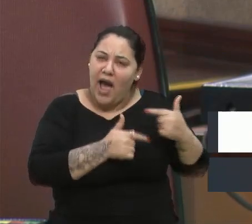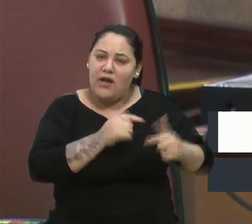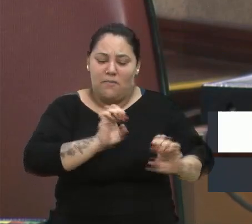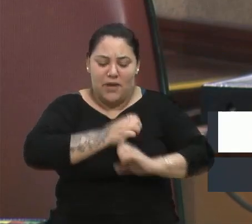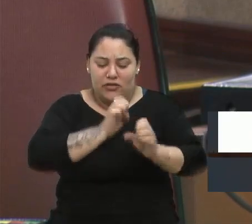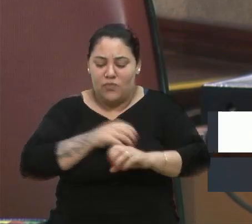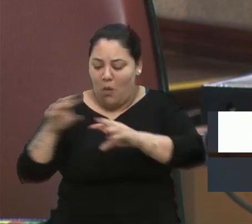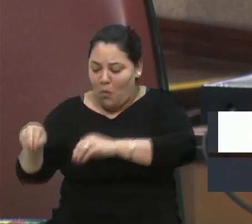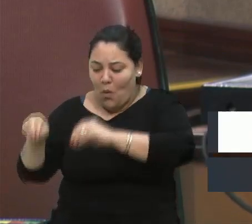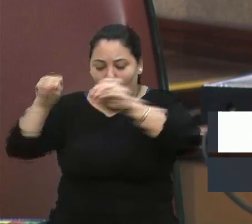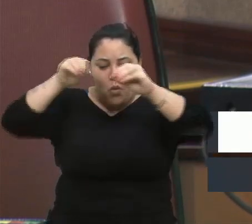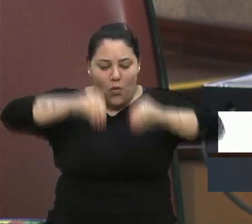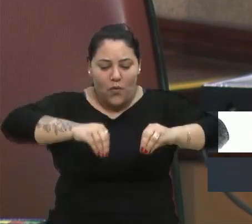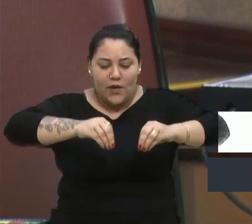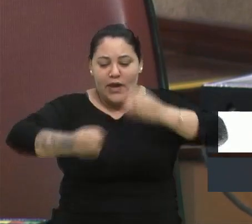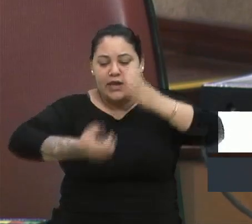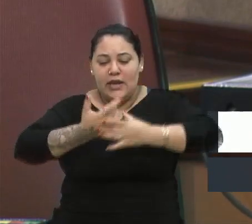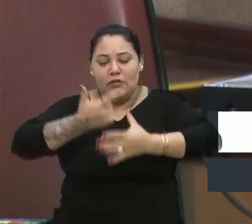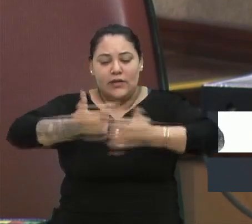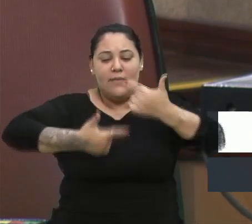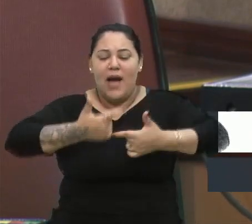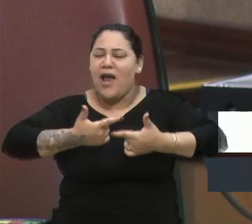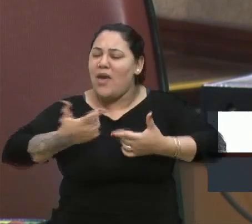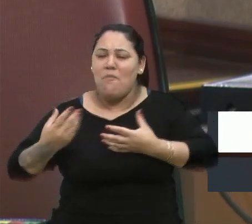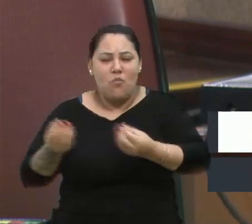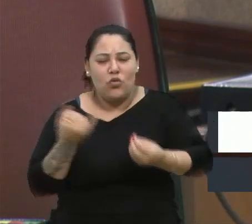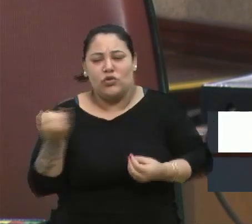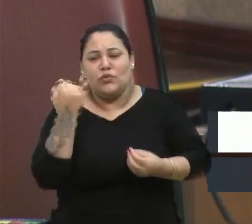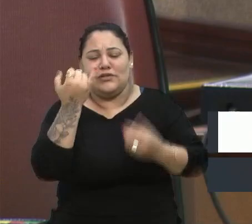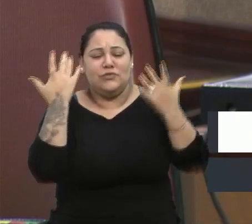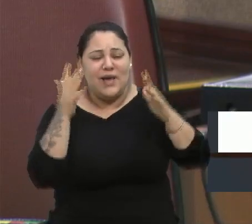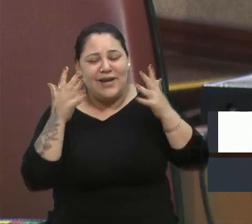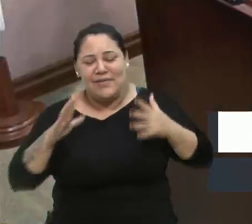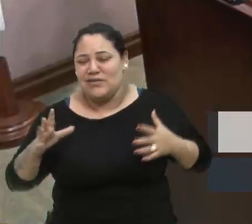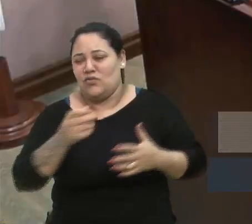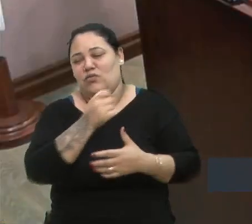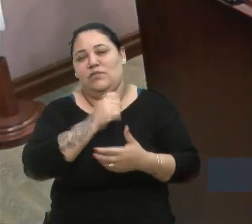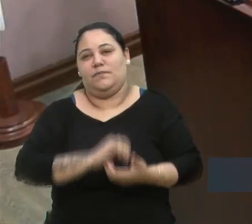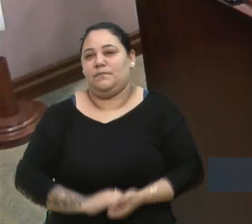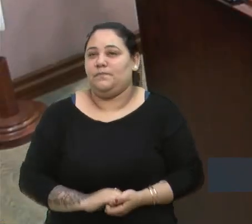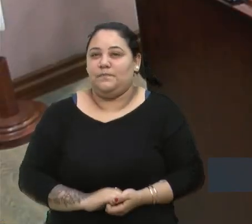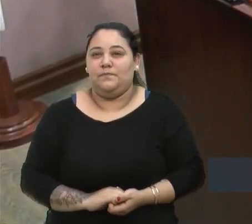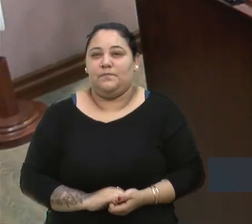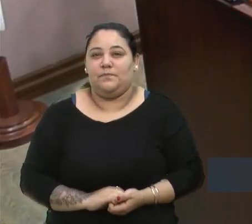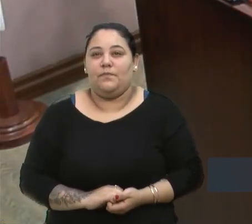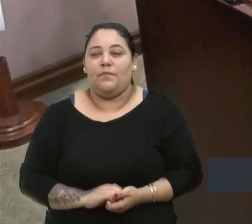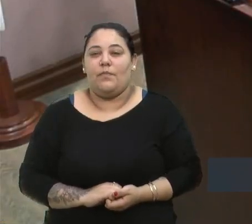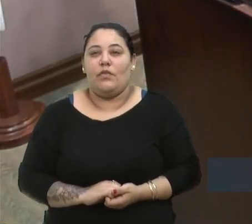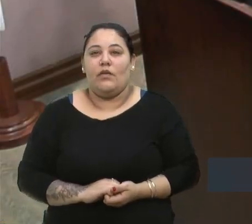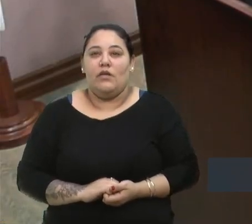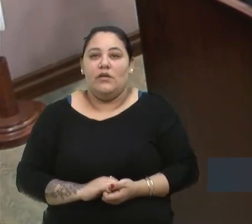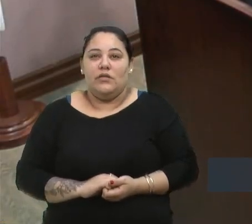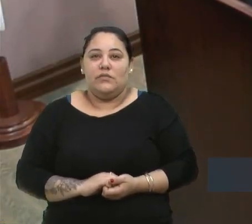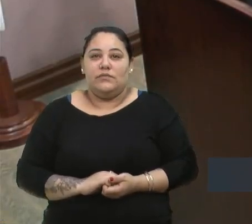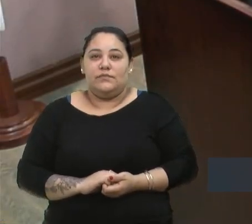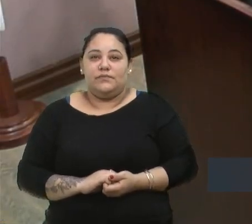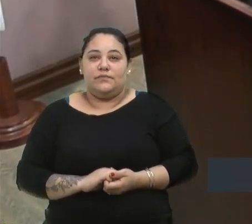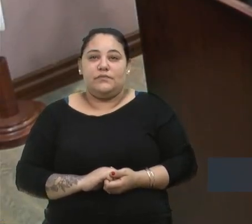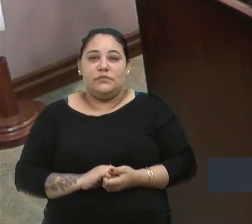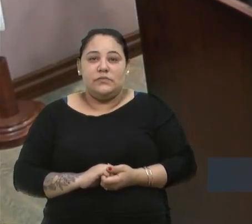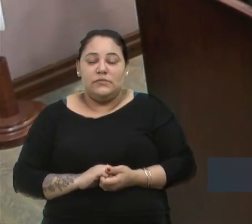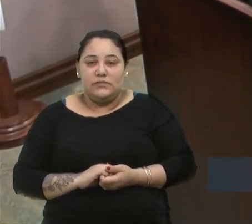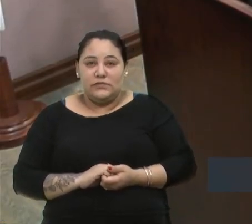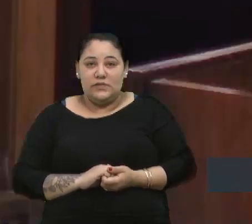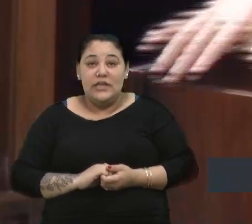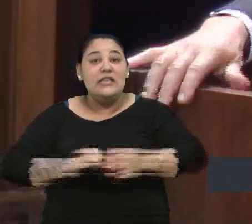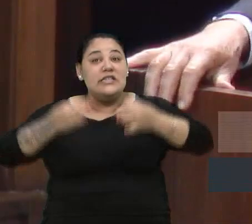geração de empregos, que é muito importante. Então, parabéns, e parabéns à Farmácia São João. Com certeza, 17 diretos, fora os indiretos.